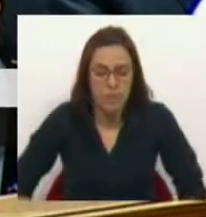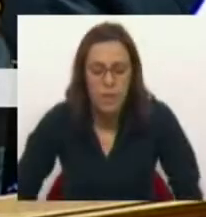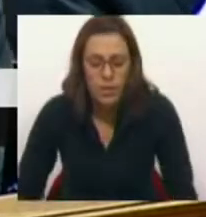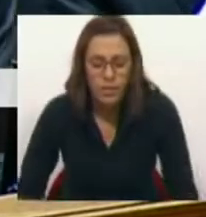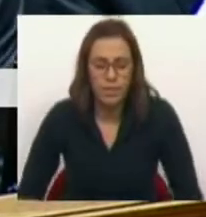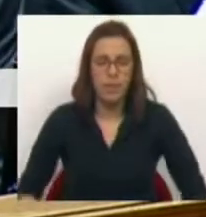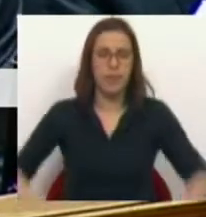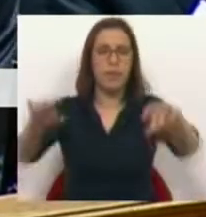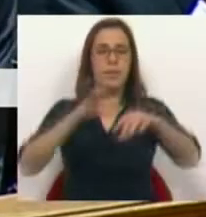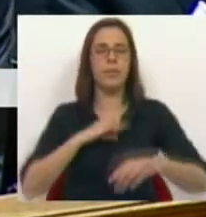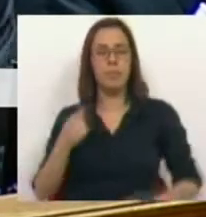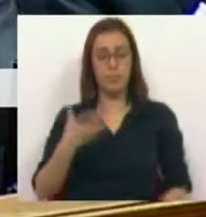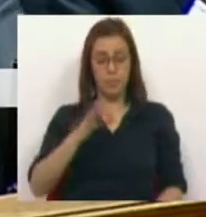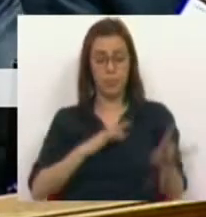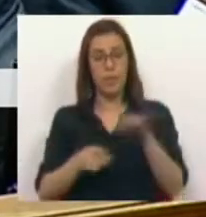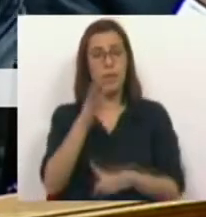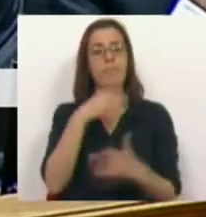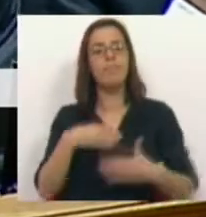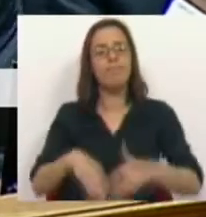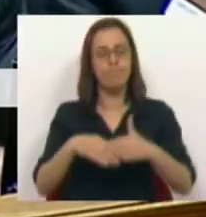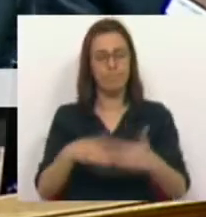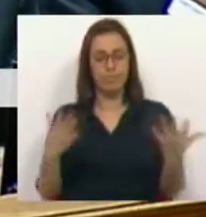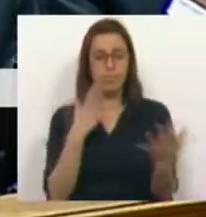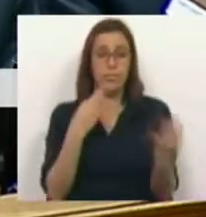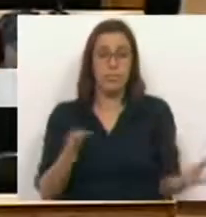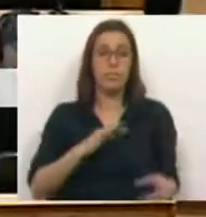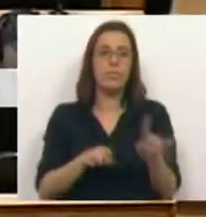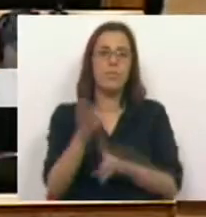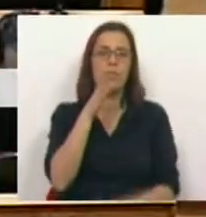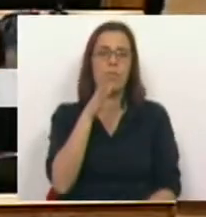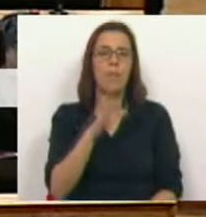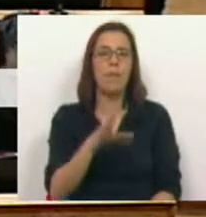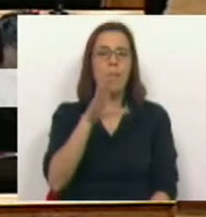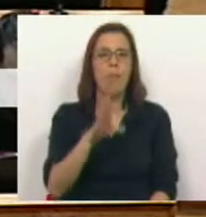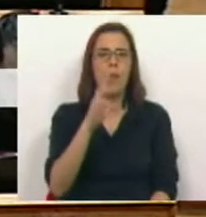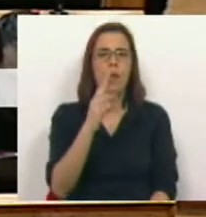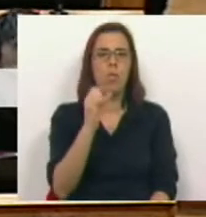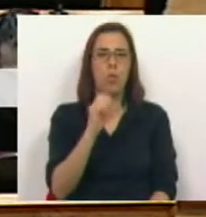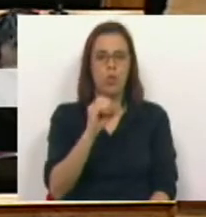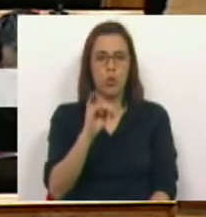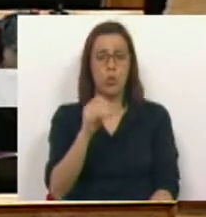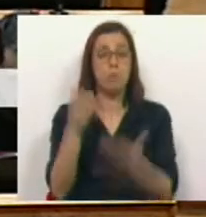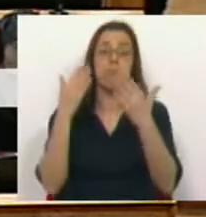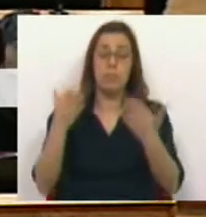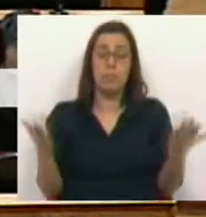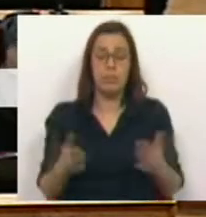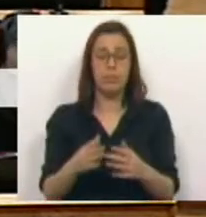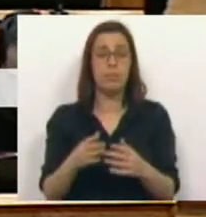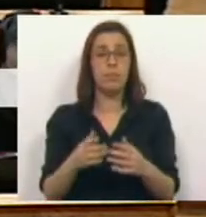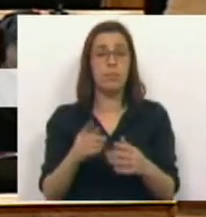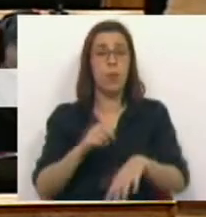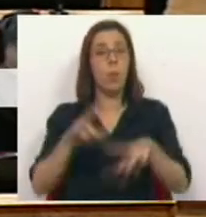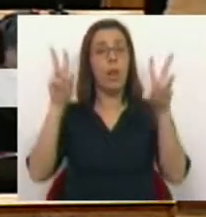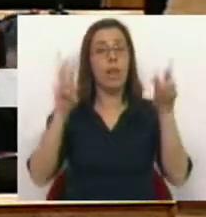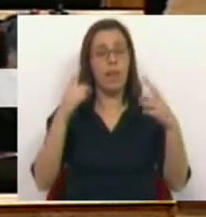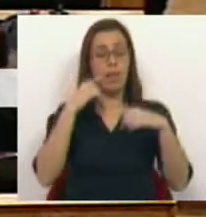Sr. Presidente, senhoras e senhores deputados, cumprimentar naturalmente o Sr. Deputado Hugo Soares e felicitá-lo até pelo